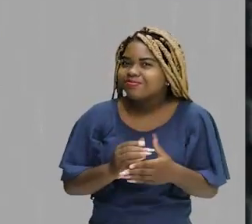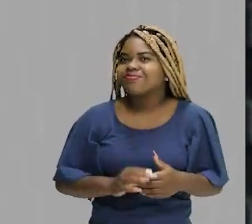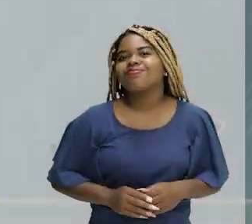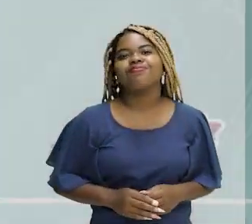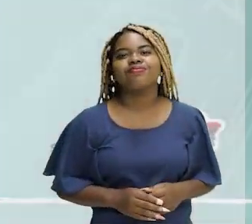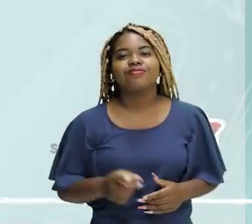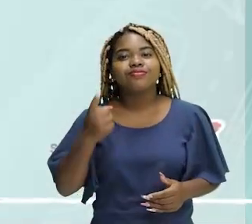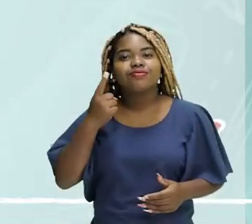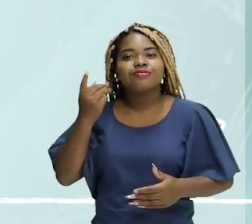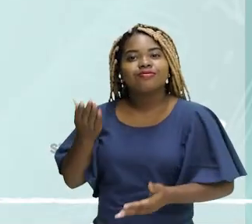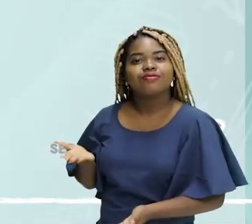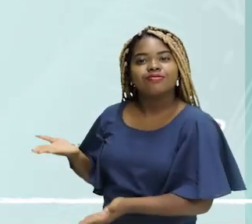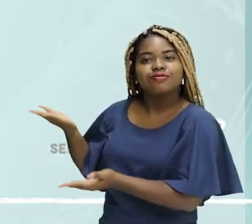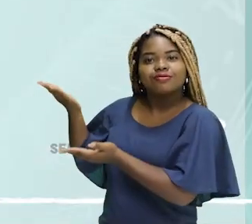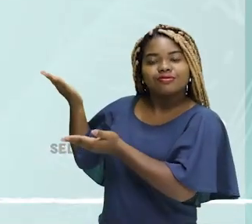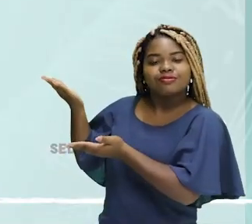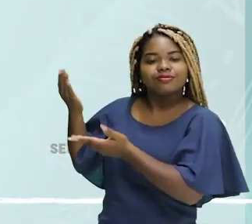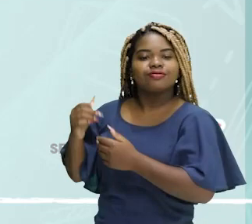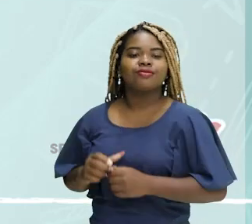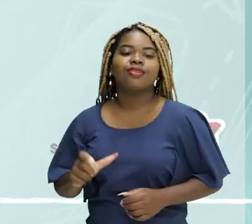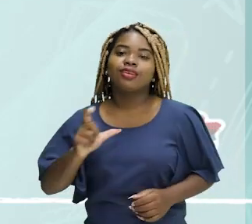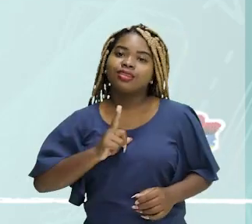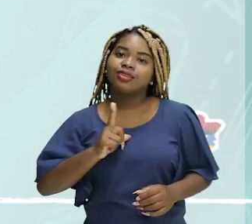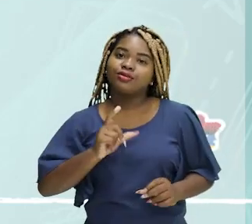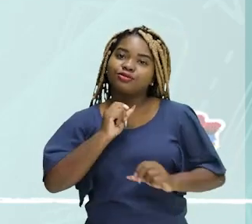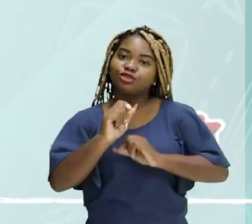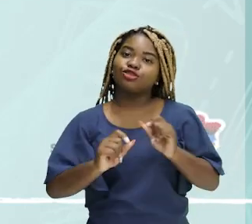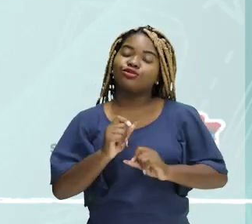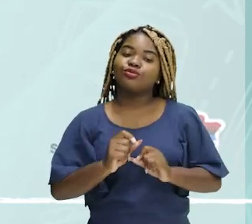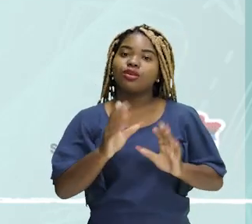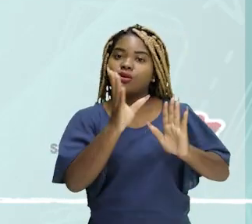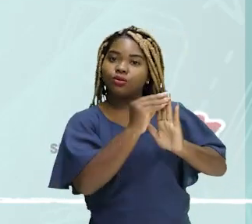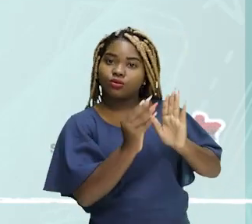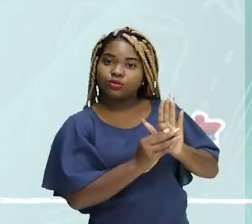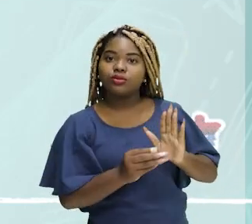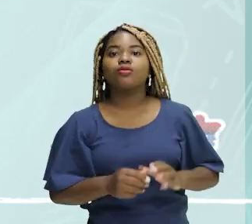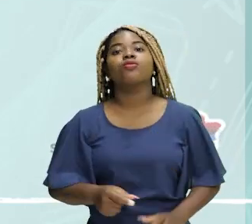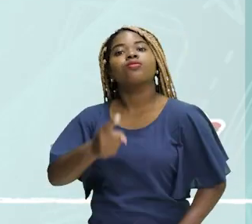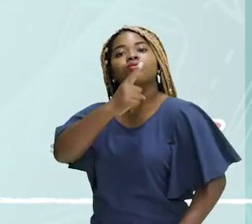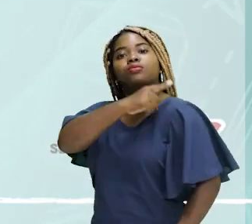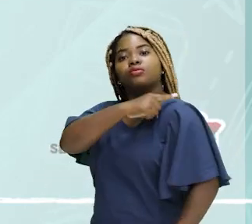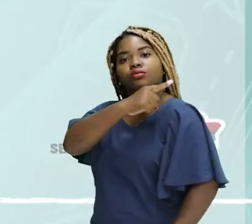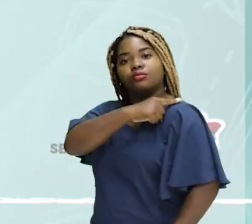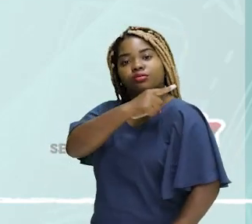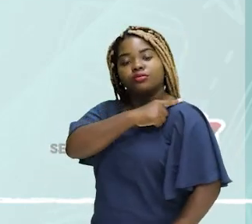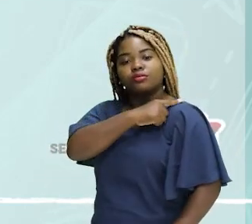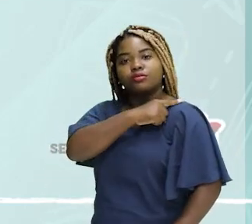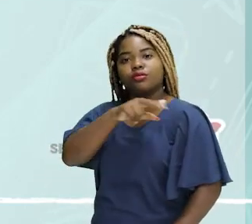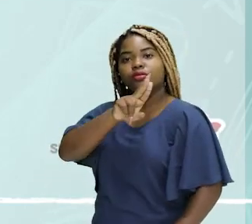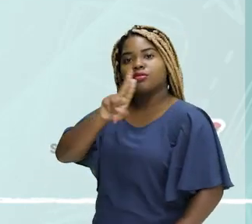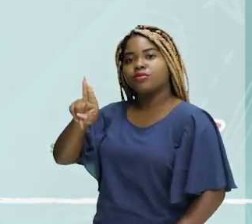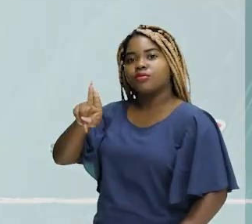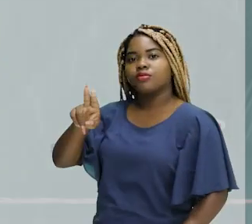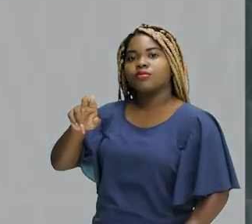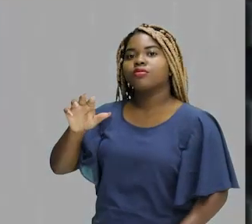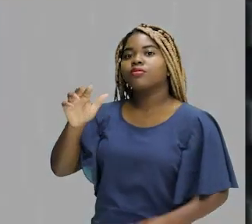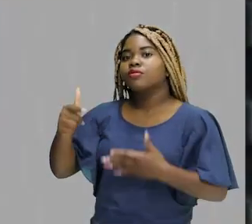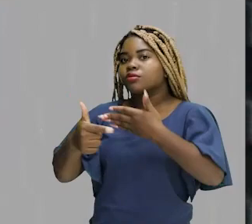Bom, nós estamos trabalhando um conteúdo do primeiro ano do ensino médio, chamado de